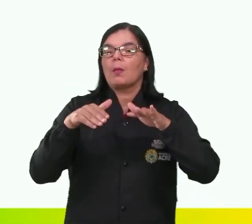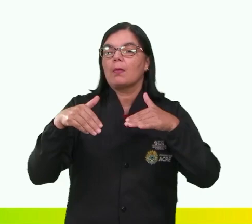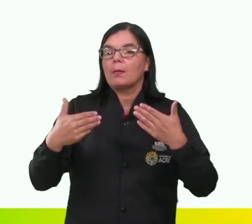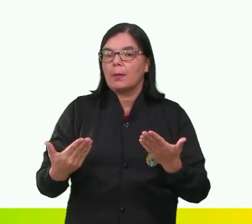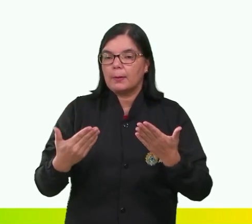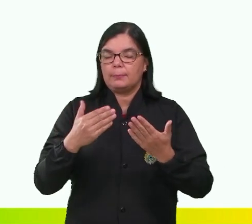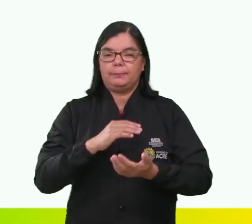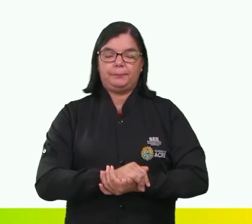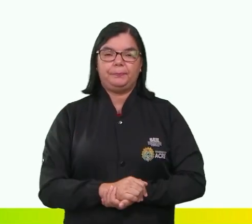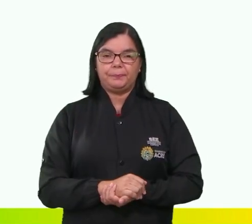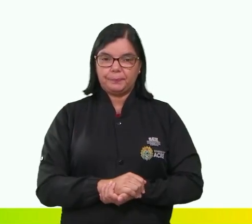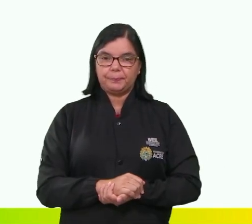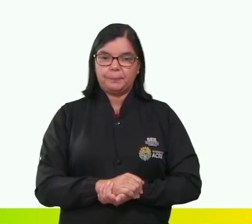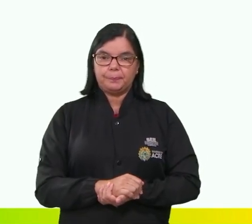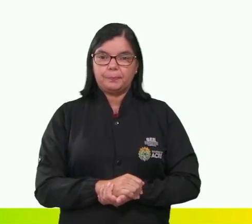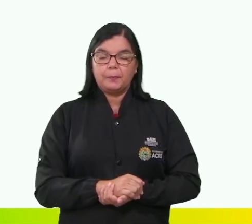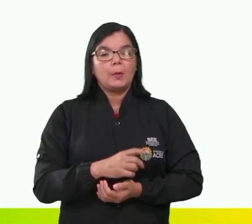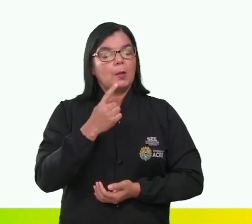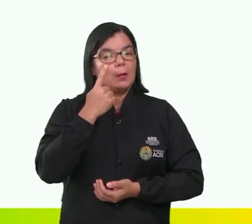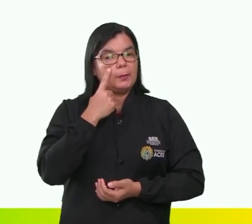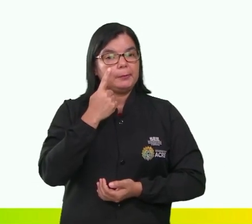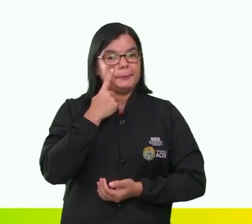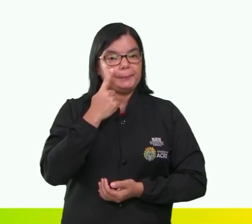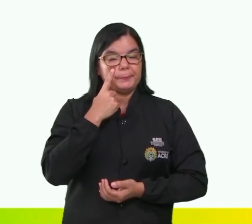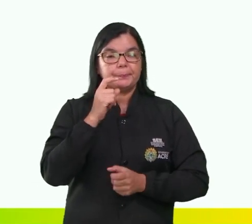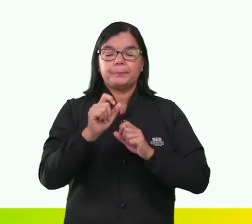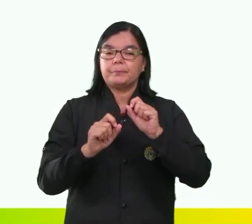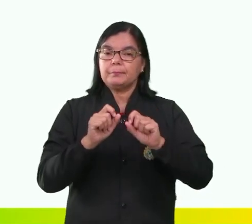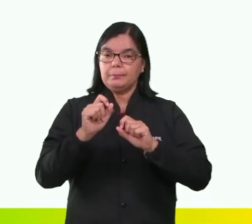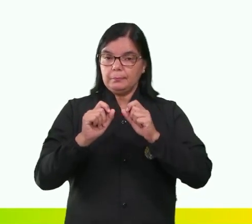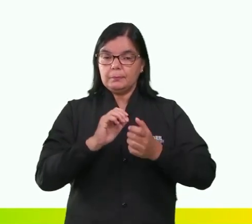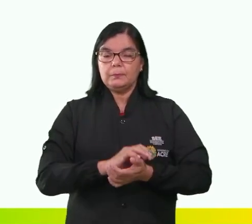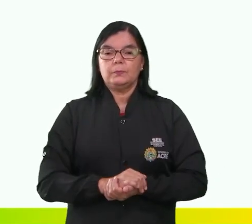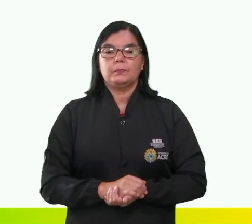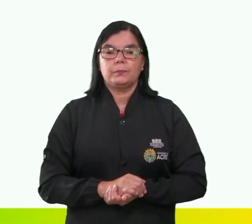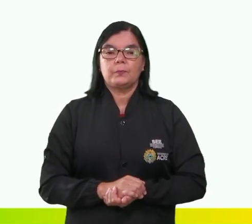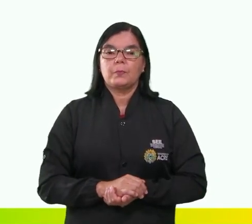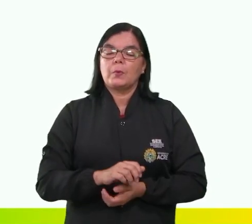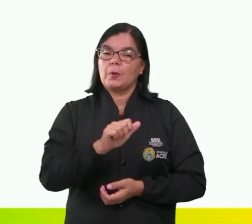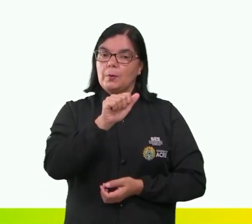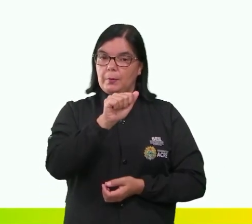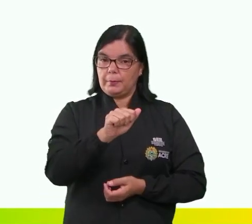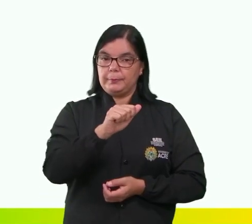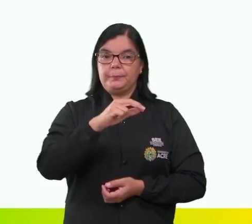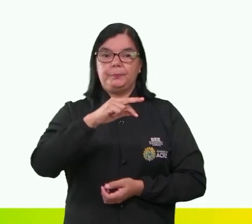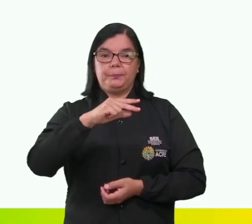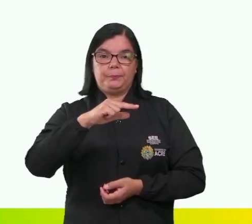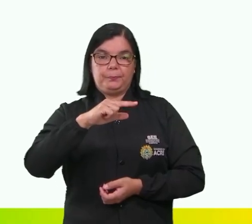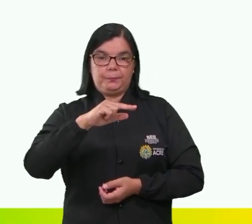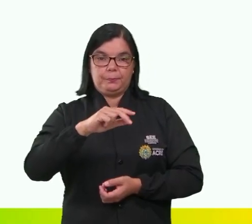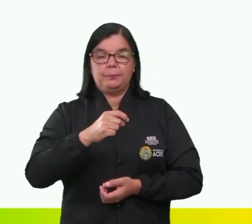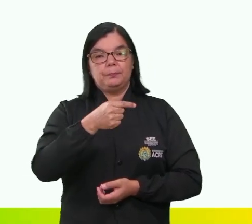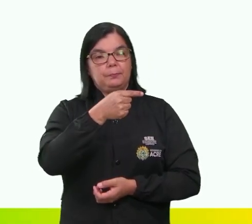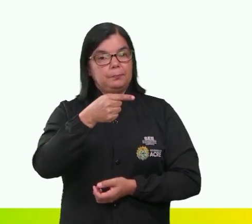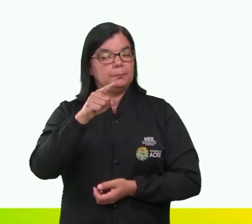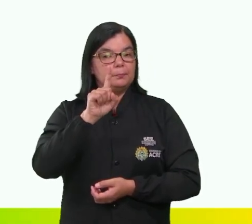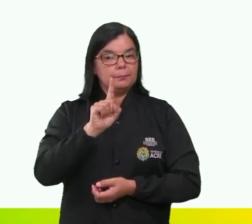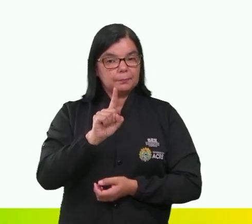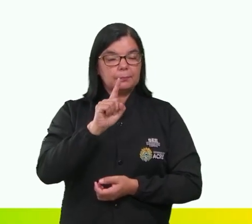bola é... Então, observem aqui, ó, o A é igual a menos